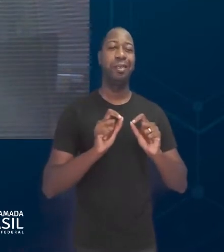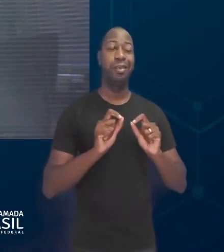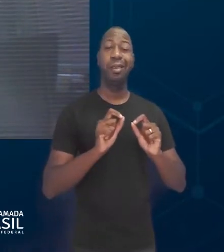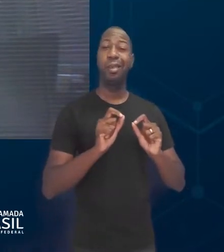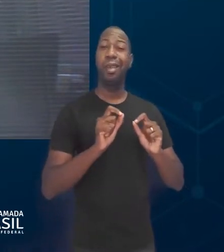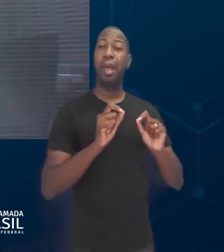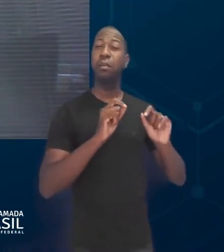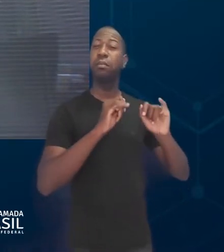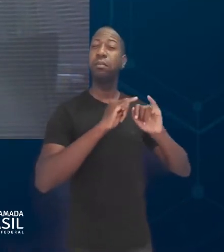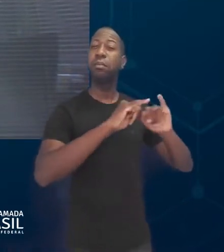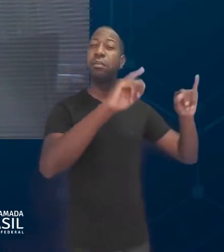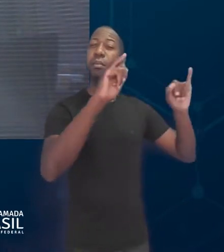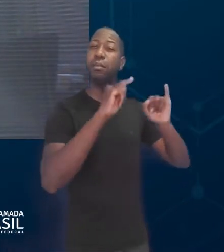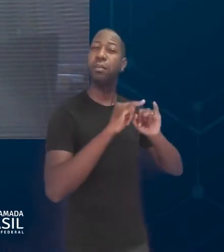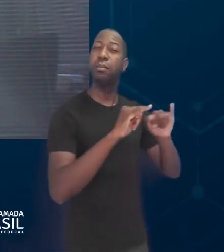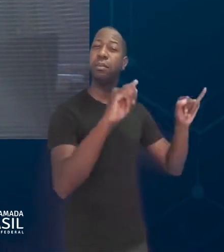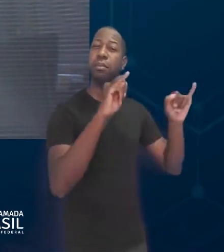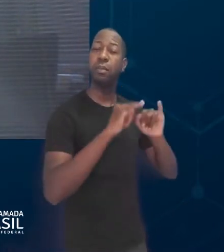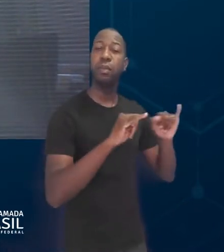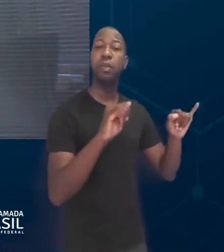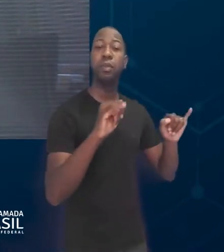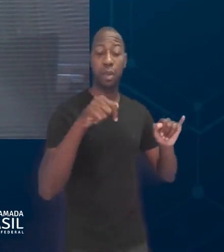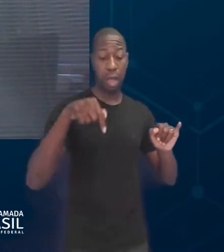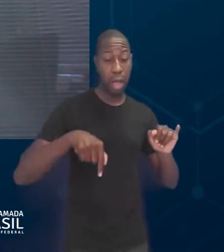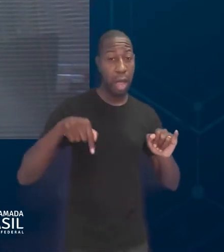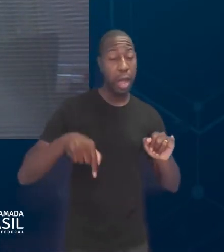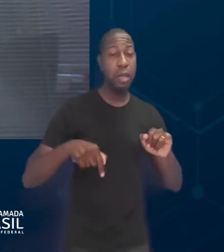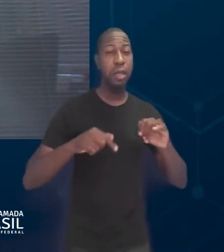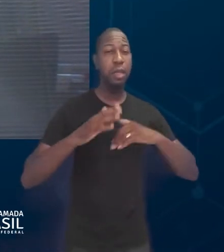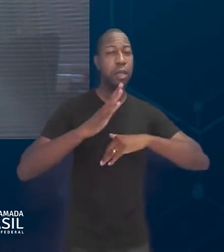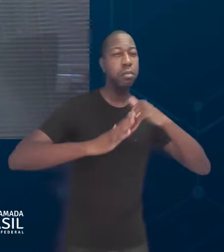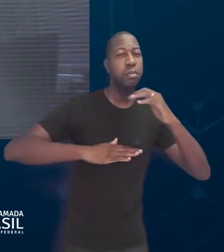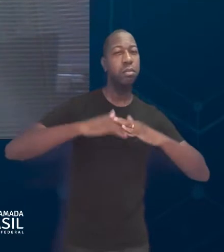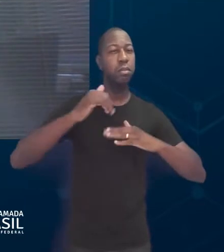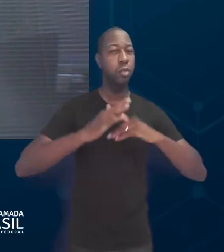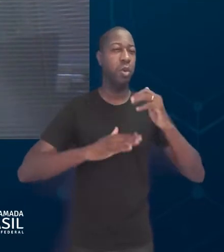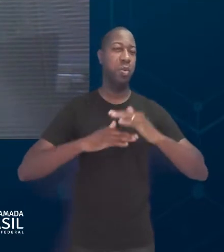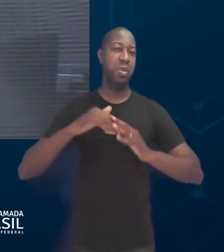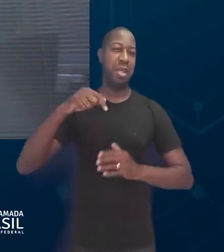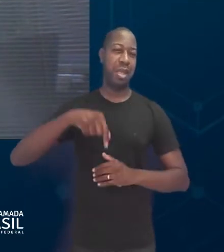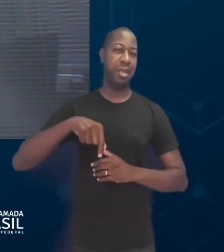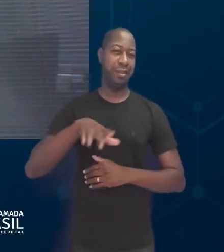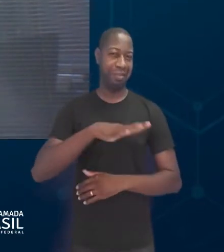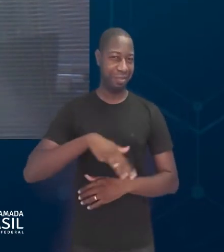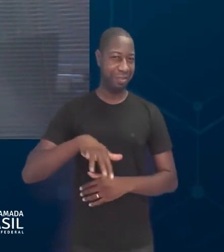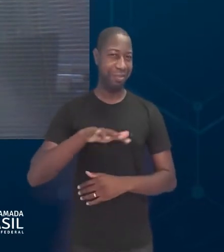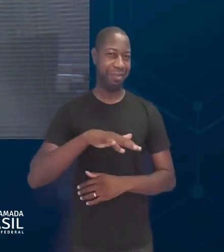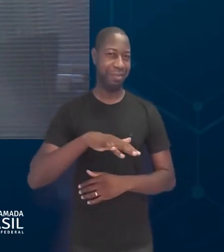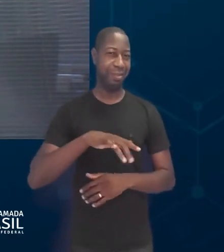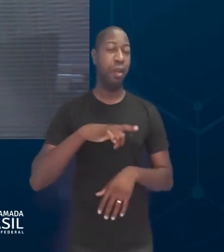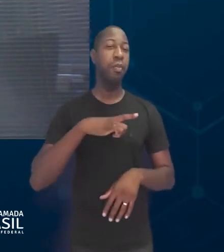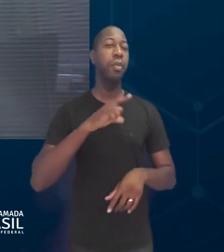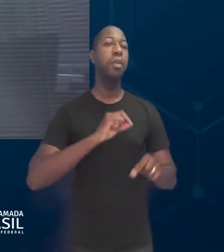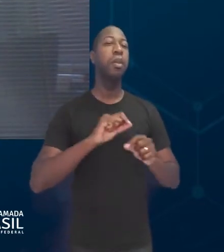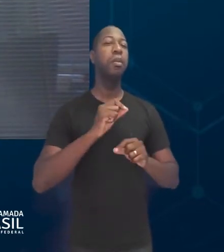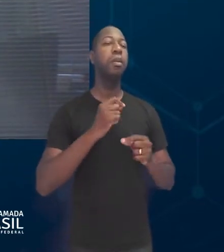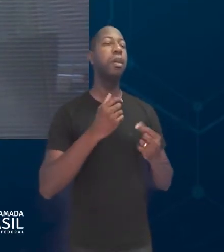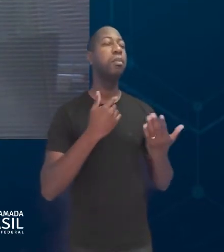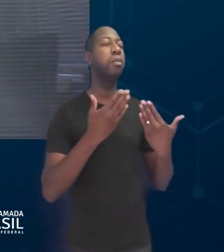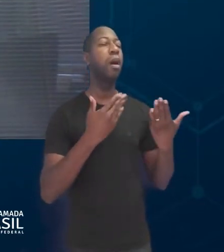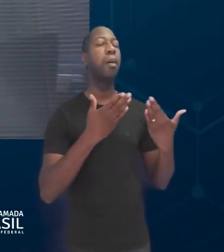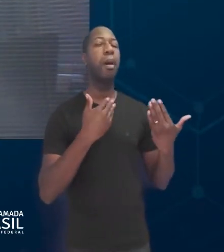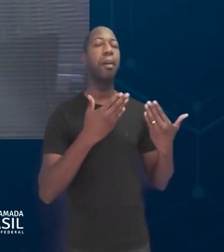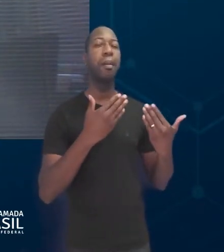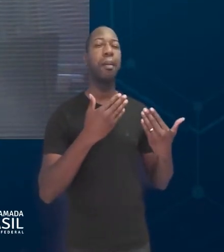divulgarmos ainda mais os escritores e artistas regionais, promovendo um diálogo constante entre os participantes e